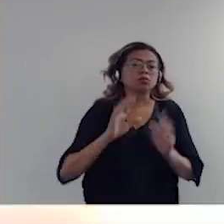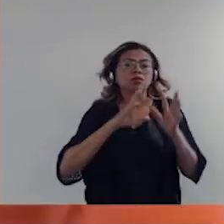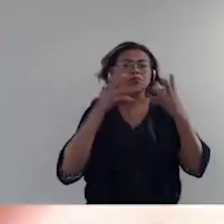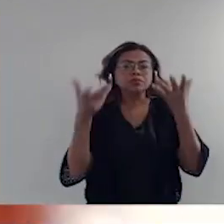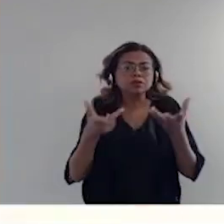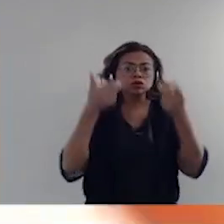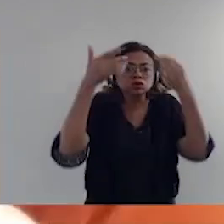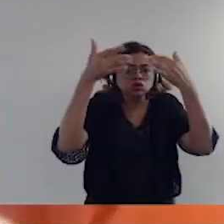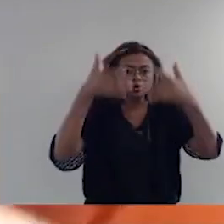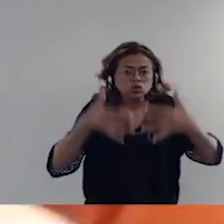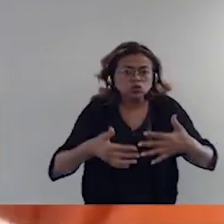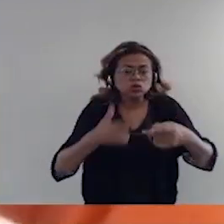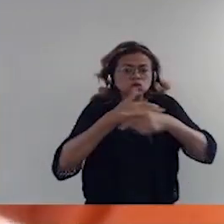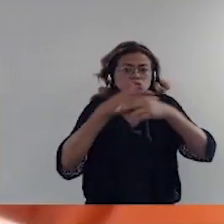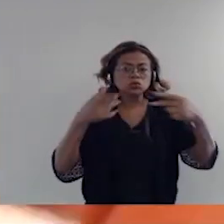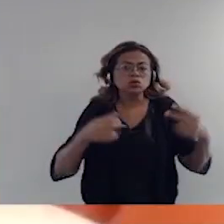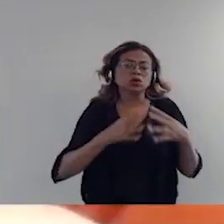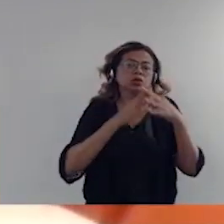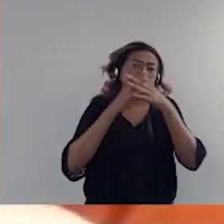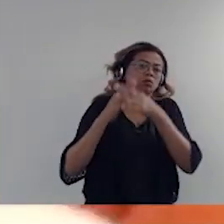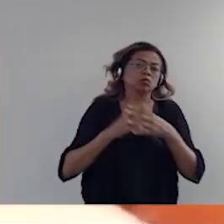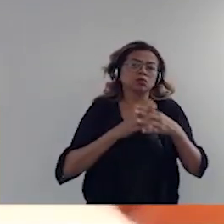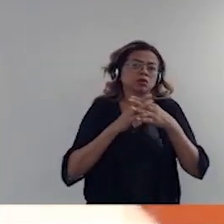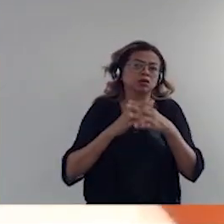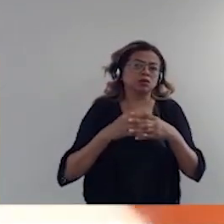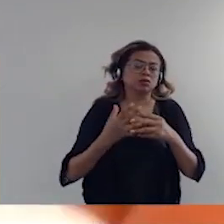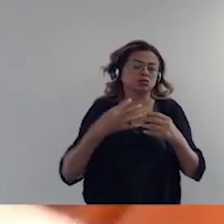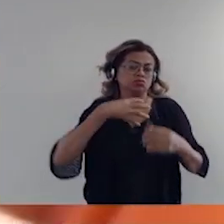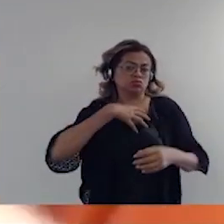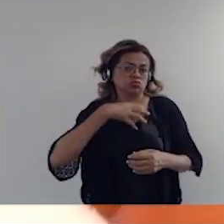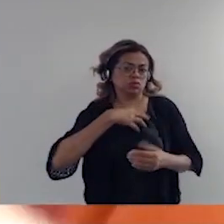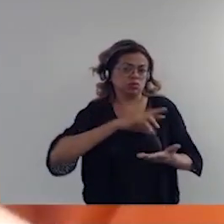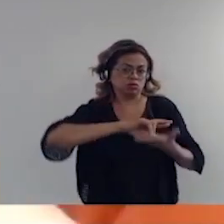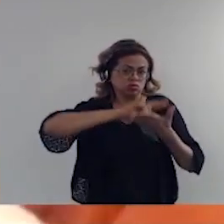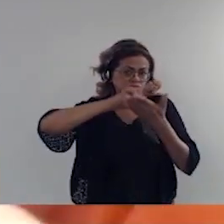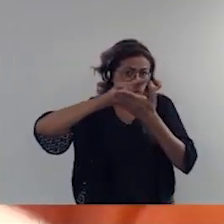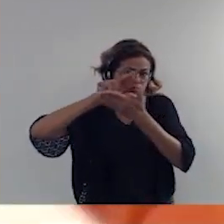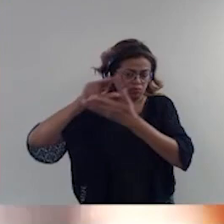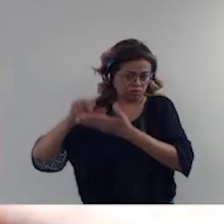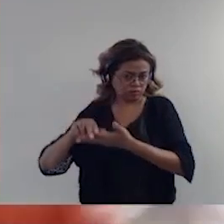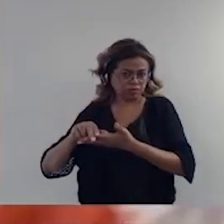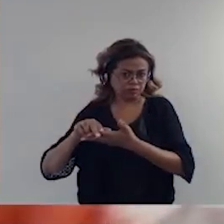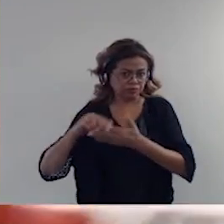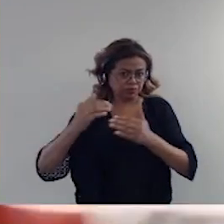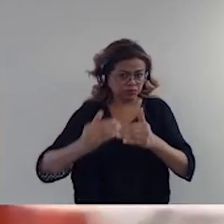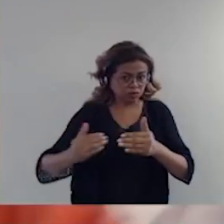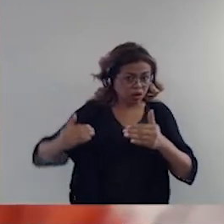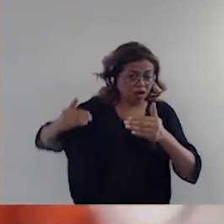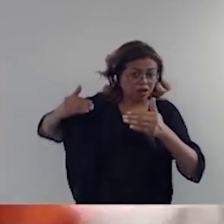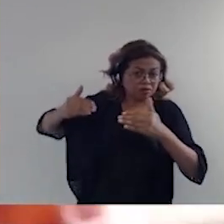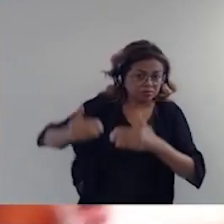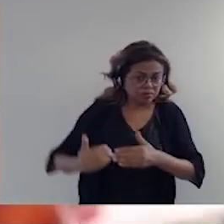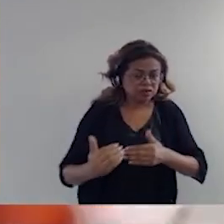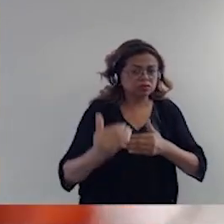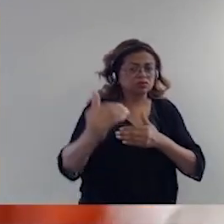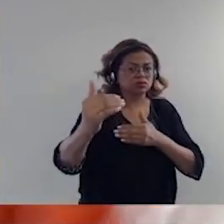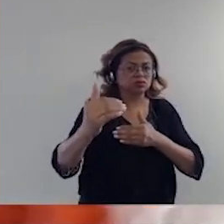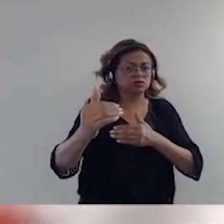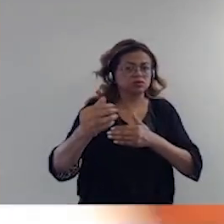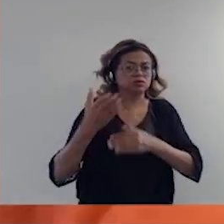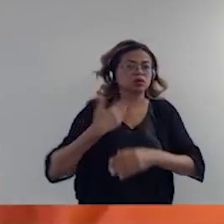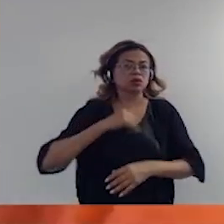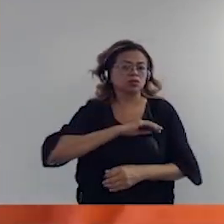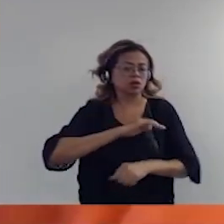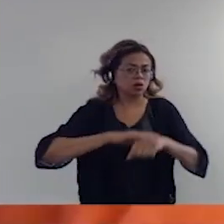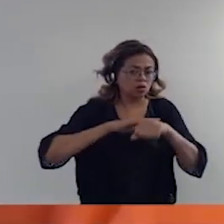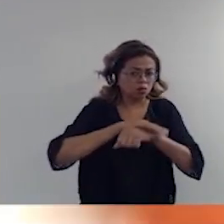e os efeitos da crise de uma maneira diferente. Né? Então, a partir daí, aí já se